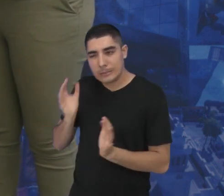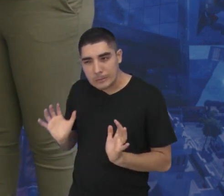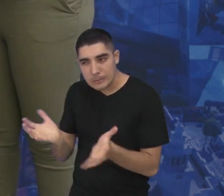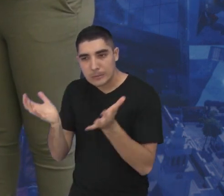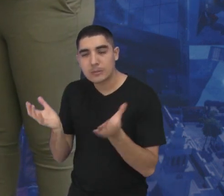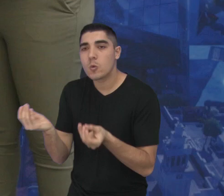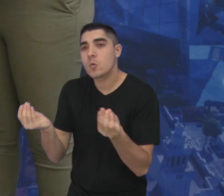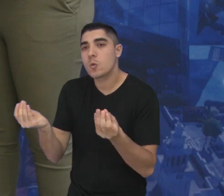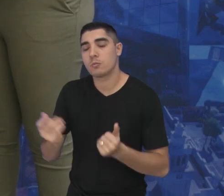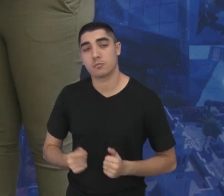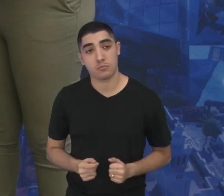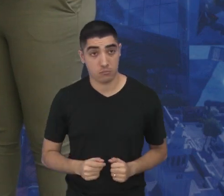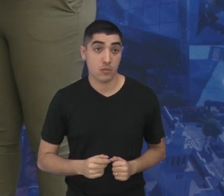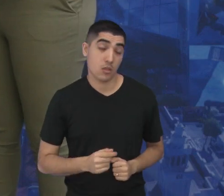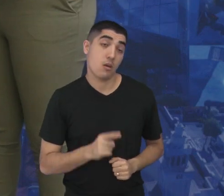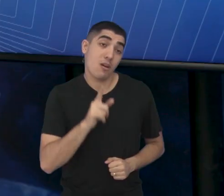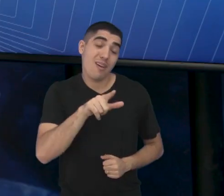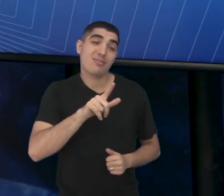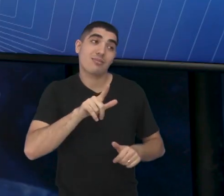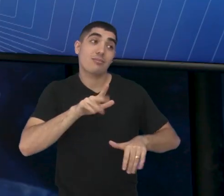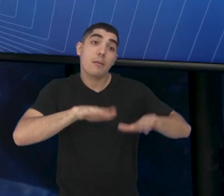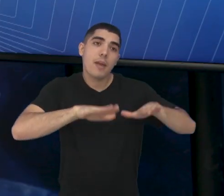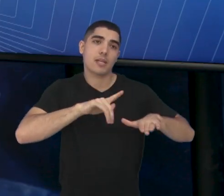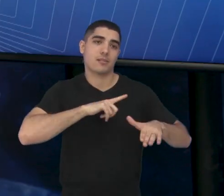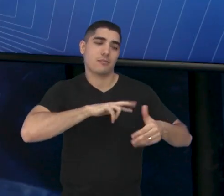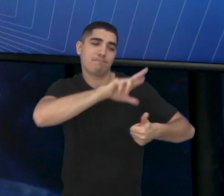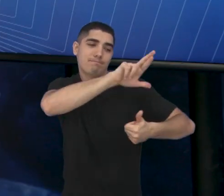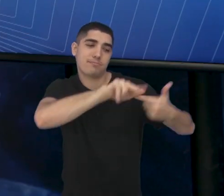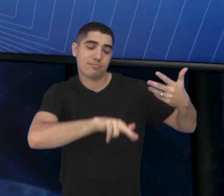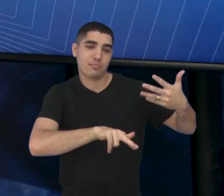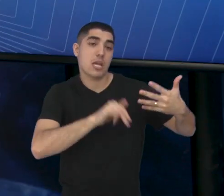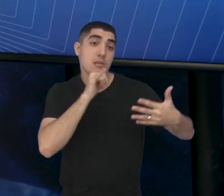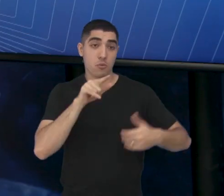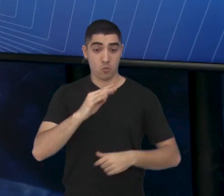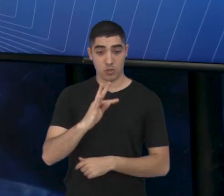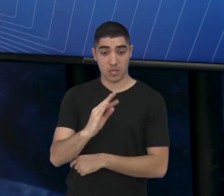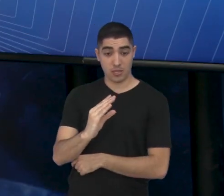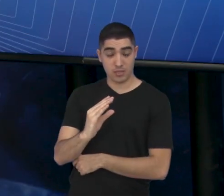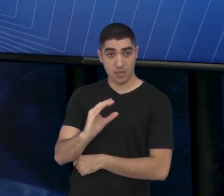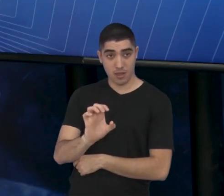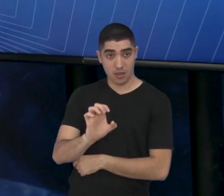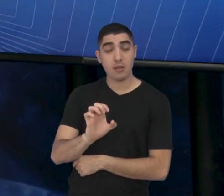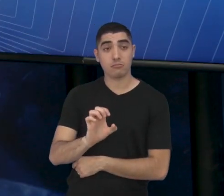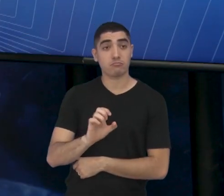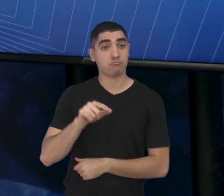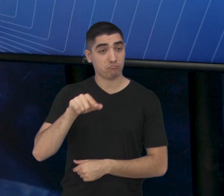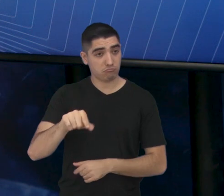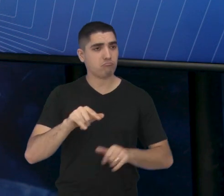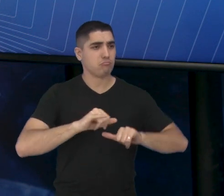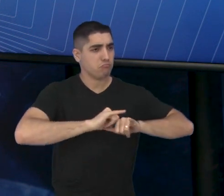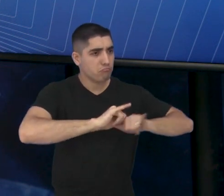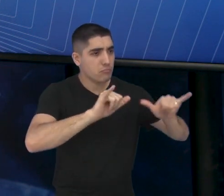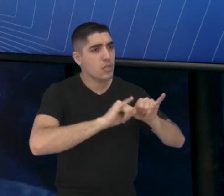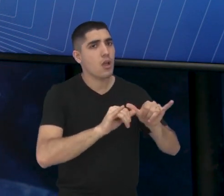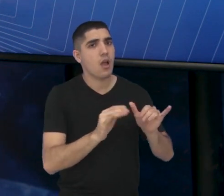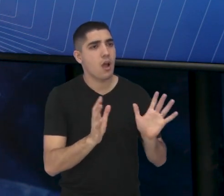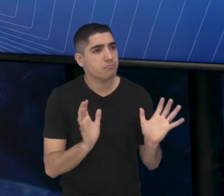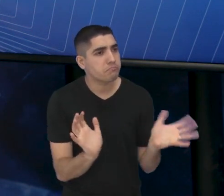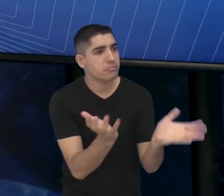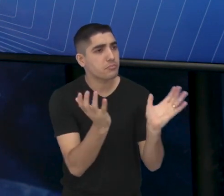Eu acredito que é uma somatória de questões. A gente vê, por exemplo, o próprio TSE fazendo campanhas de incentivo ao